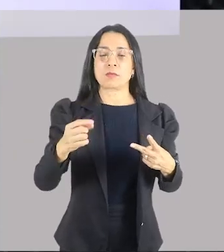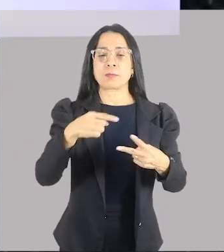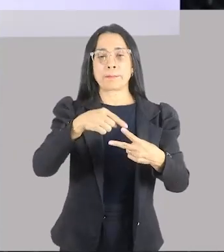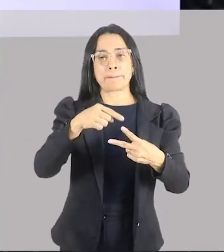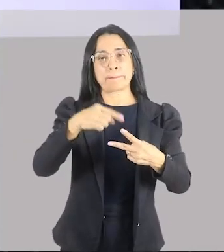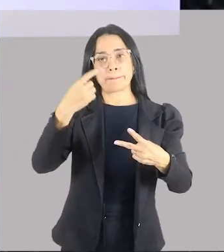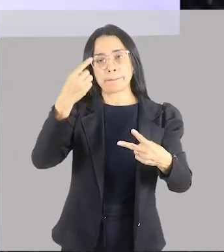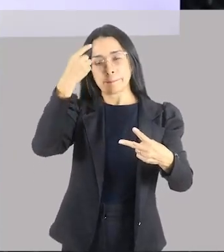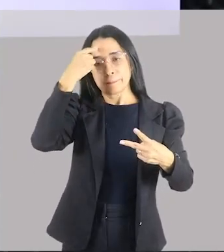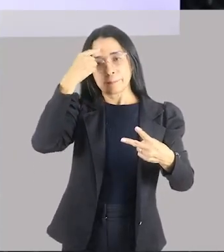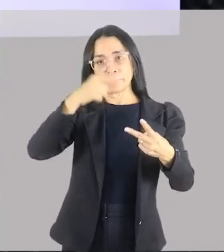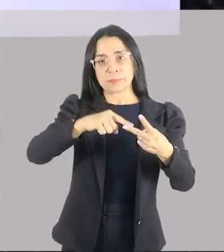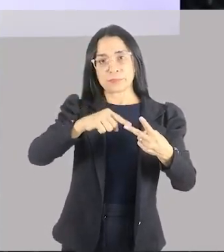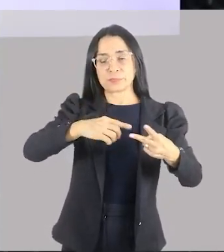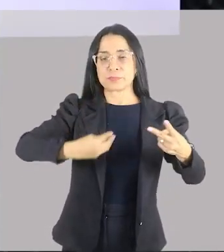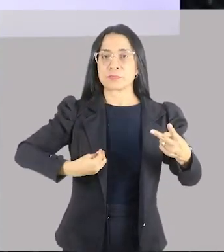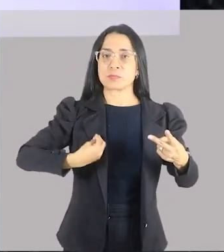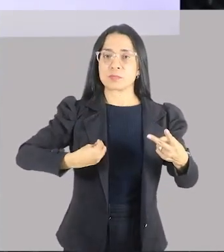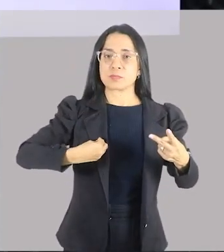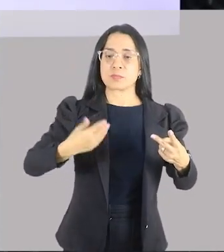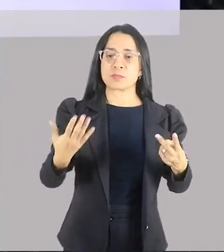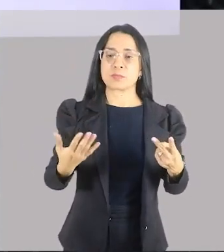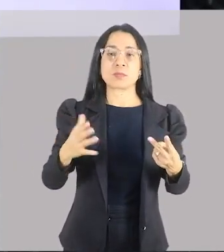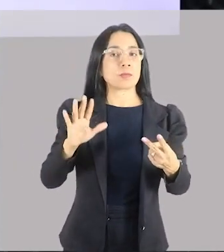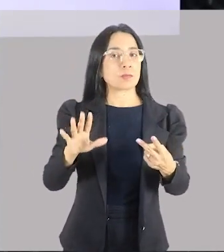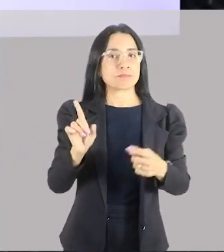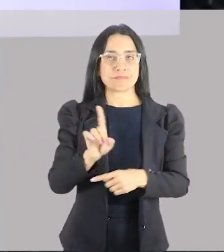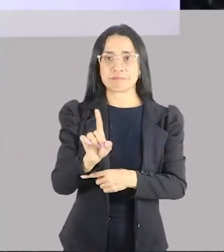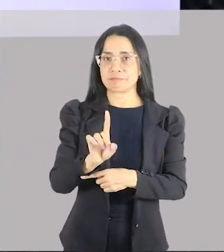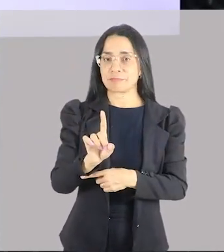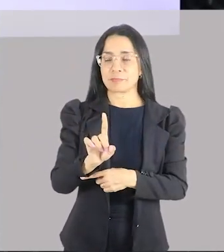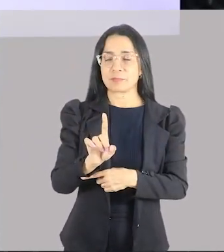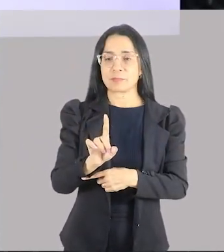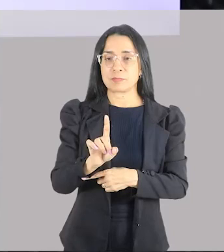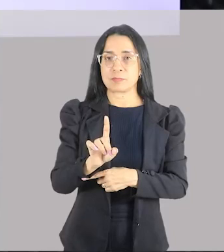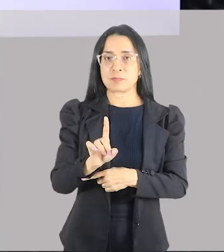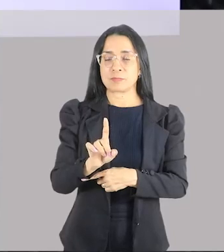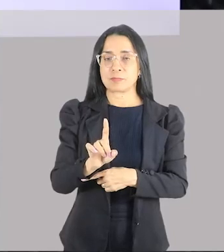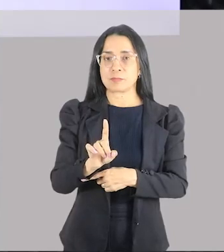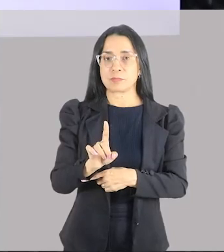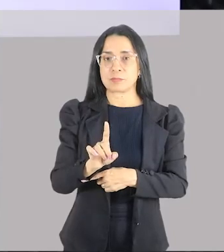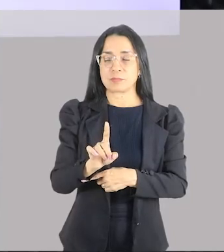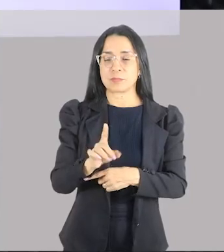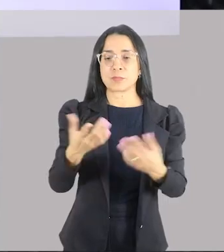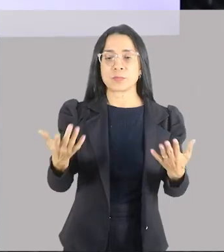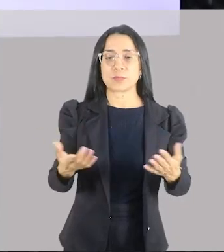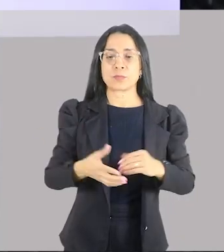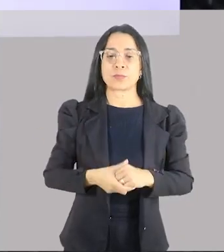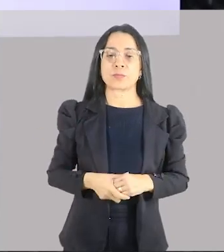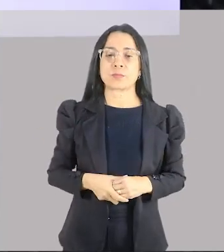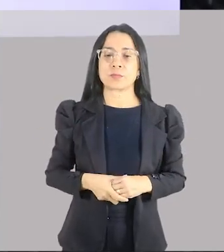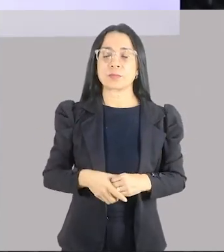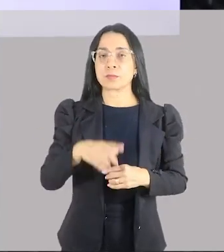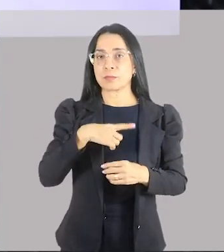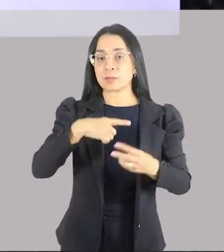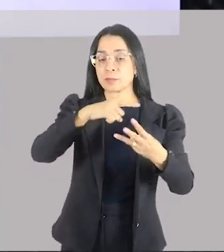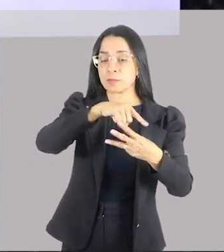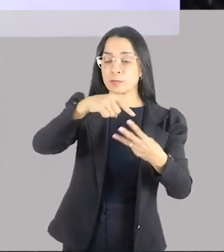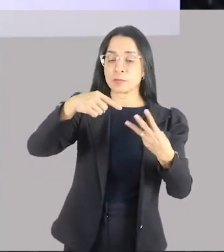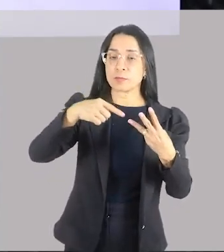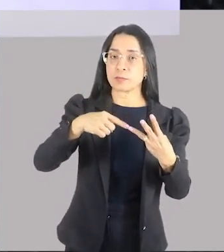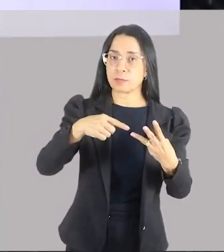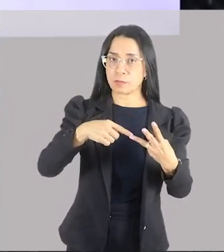existência, pensamento, existência. Mas não é assim, Mas não é assim definitivamente. Nós temos uma